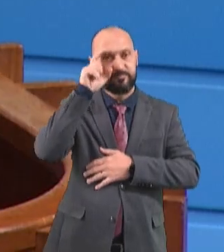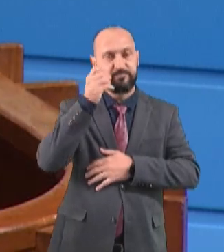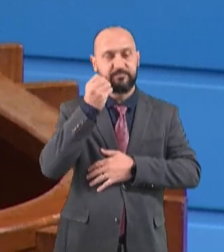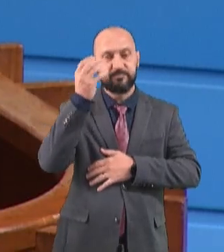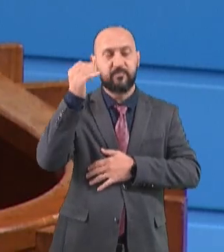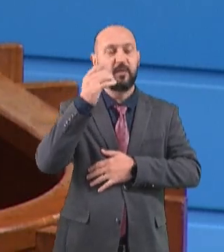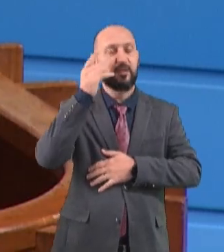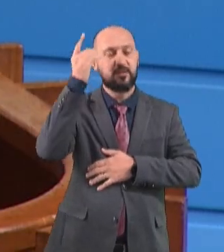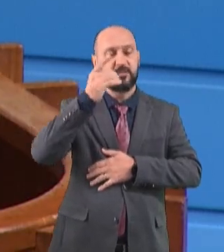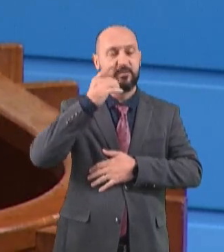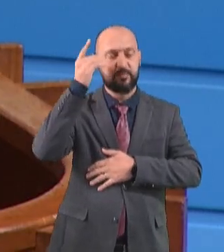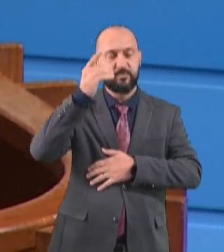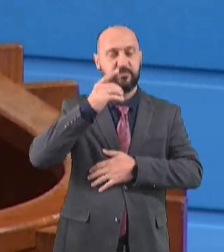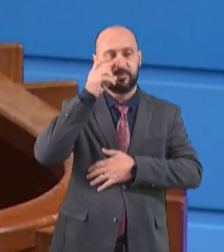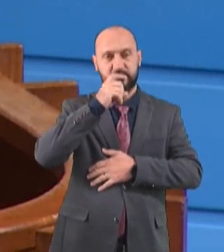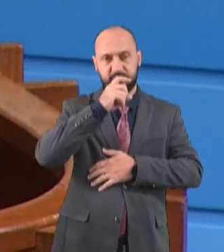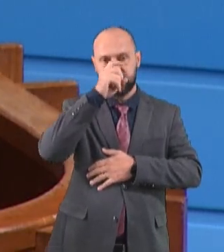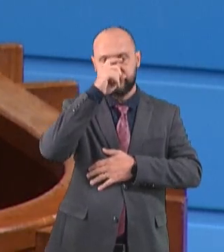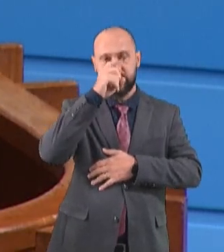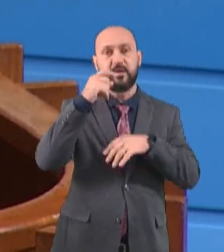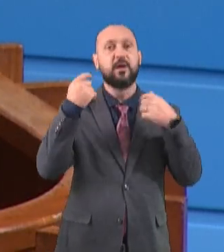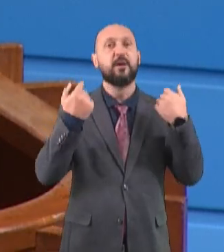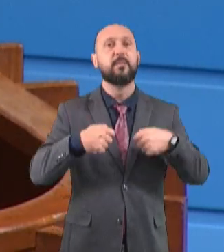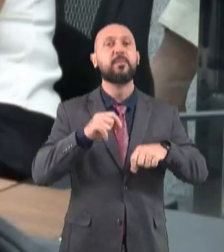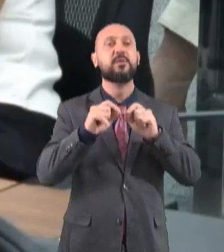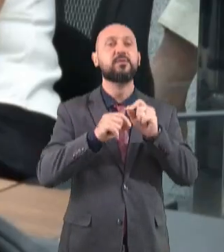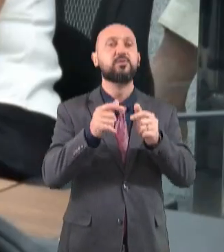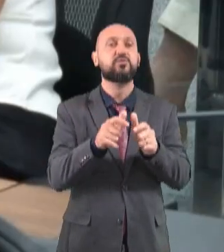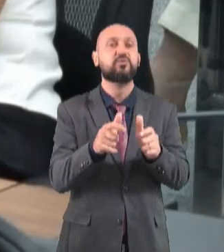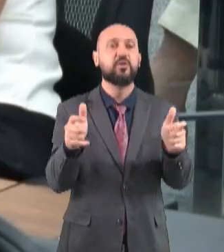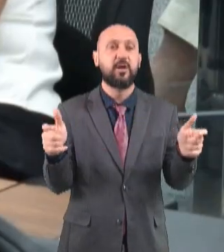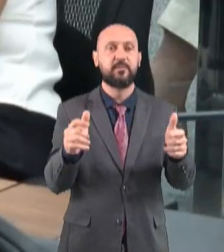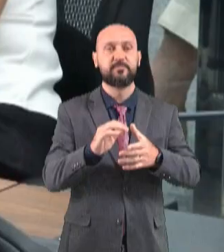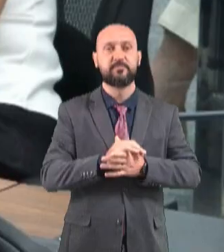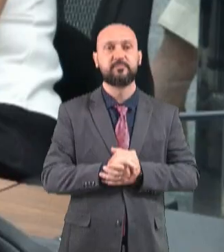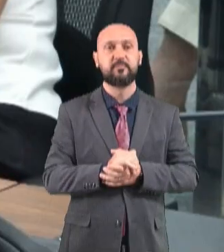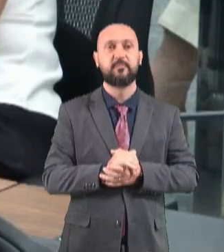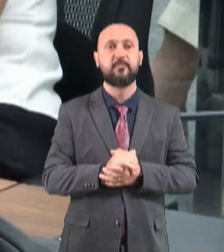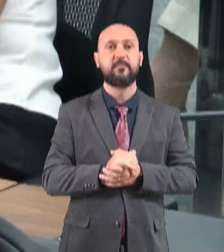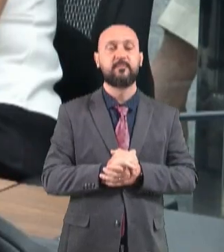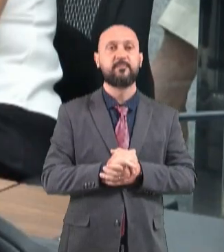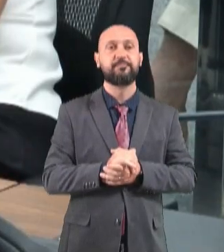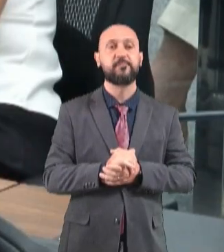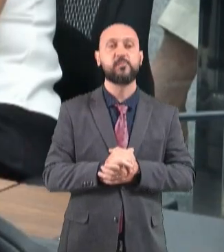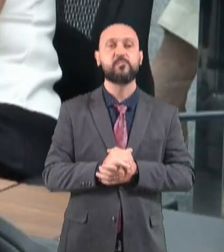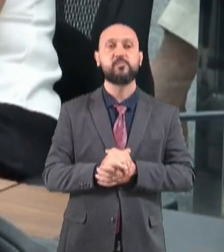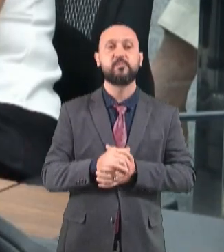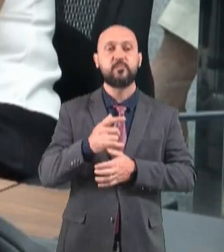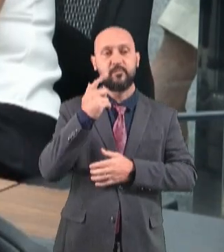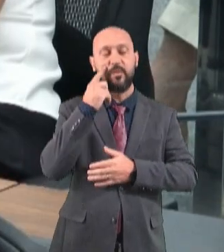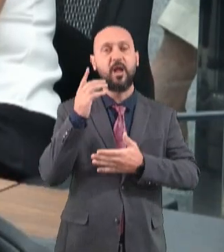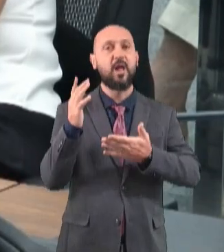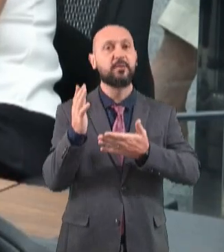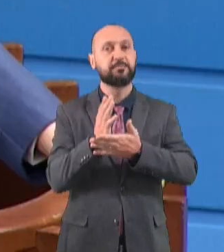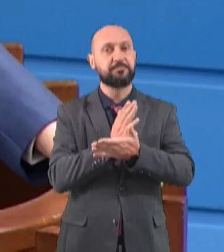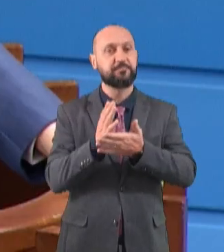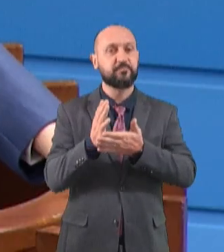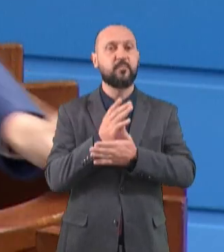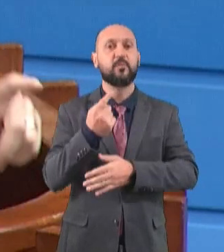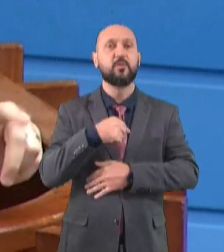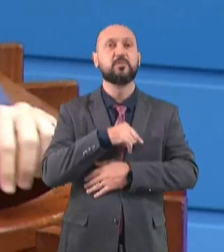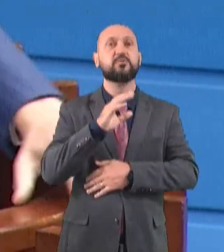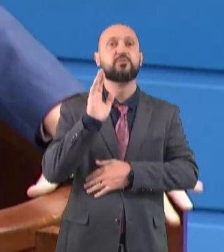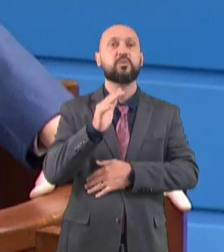Neto, deputado Zeca do PT, precisam ser abertas. E veja, algumas nós